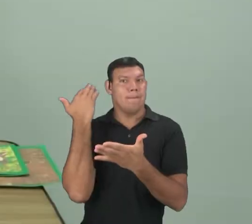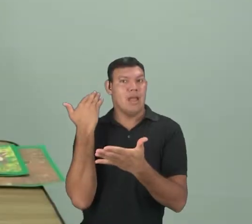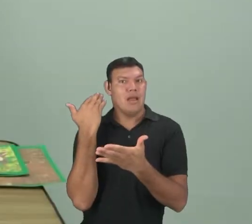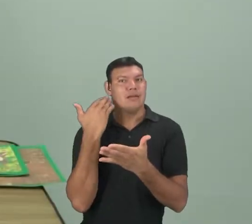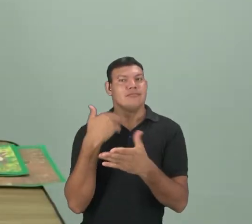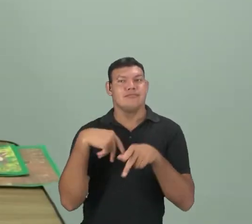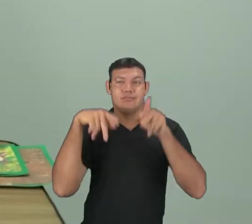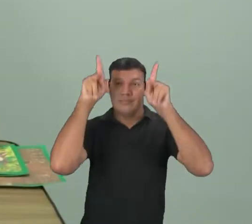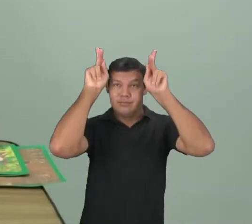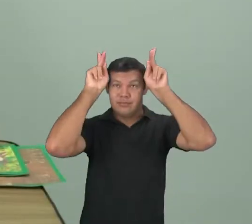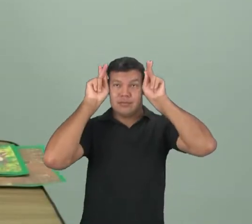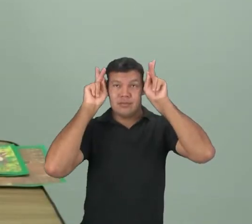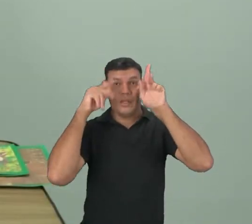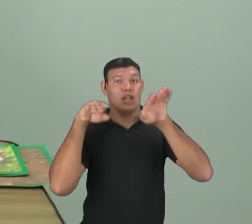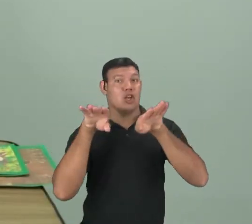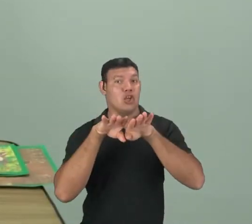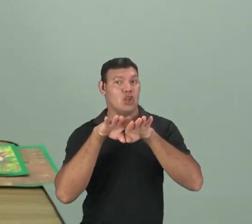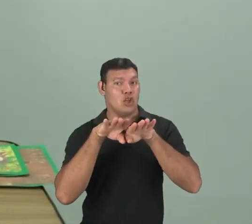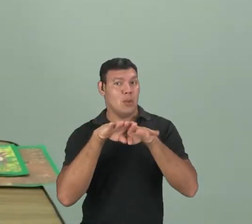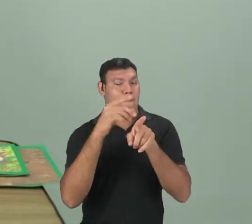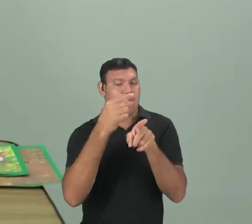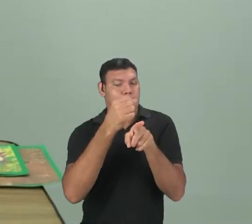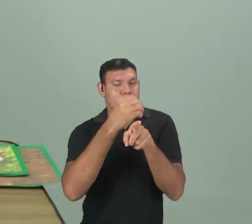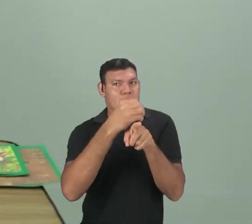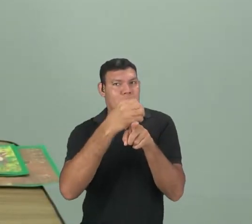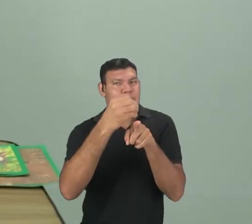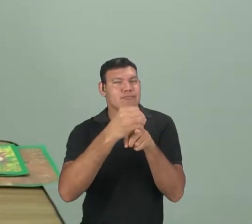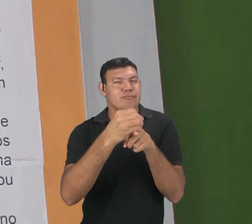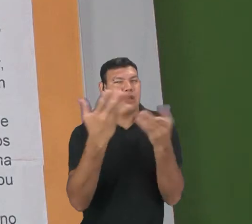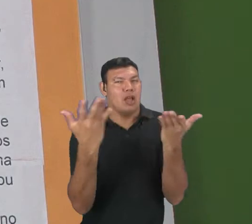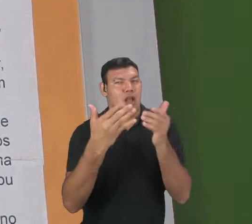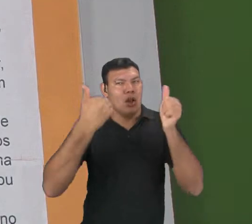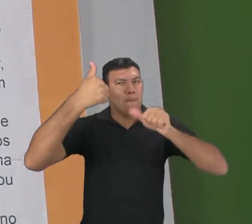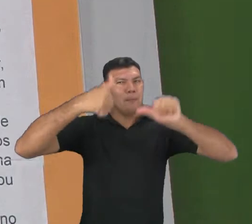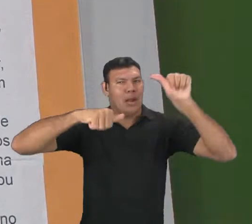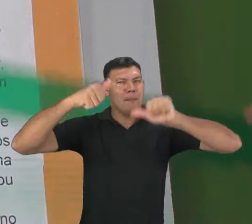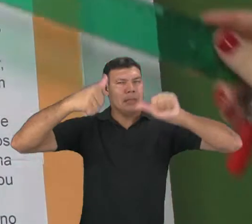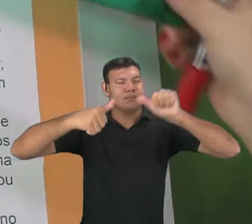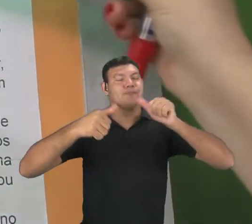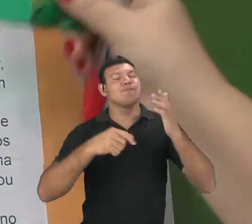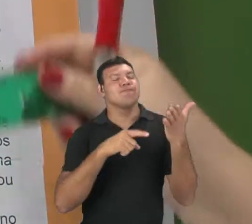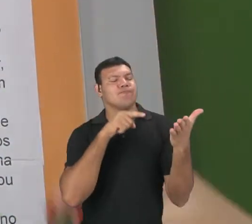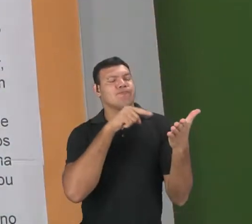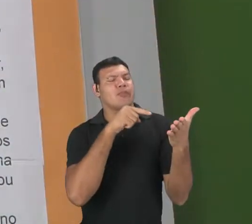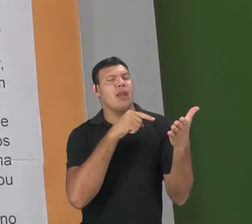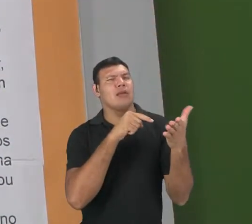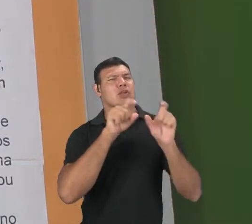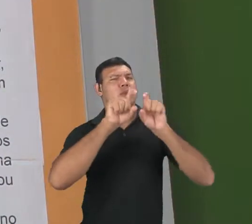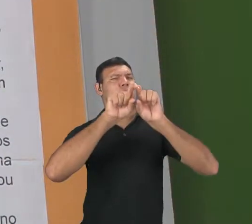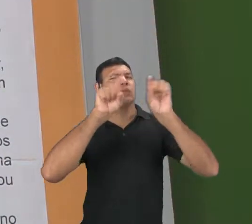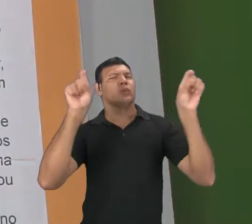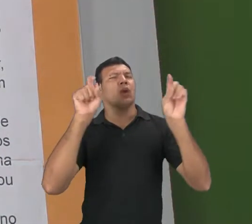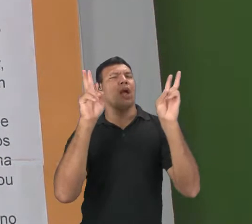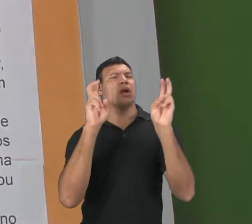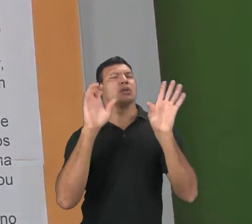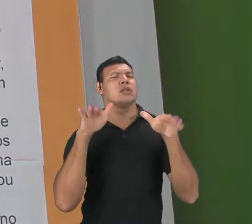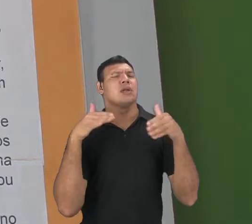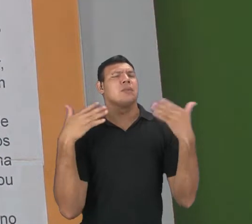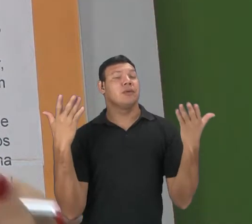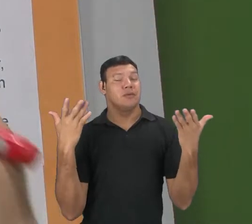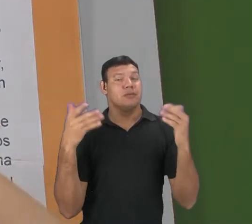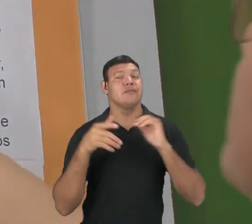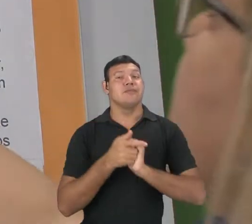e a Ervilha, né? Então, vamos aqui analisar. Qual é o título desse texto, né? O